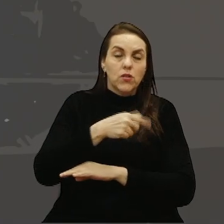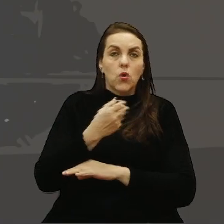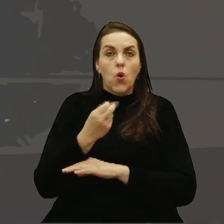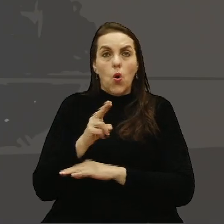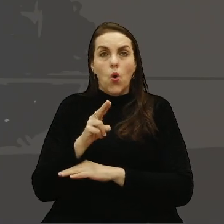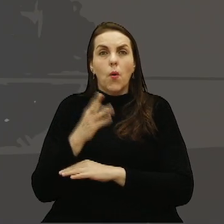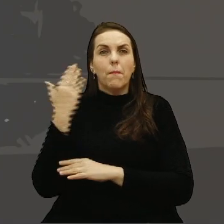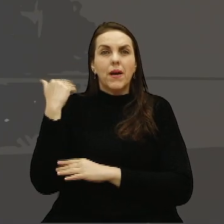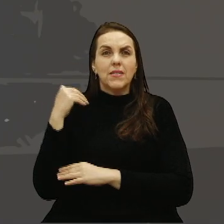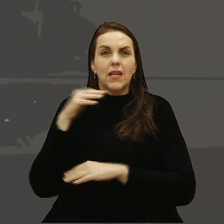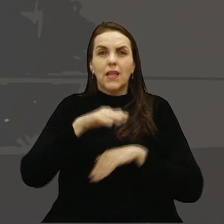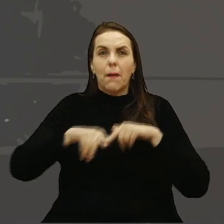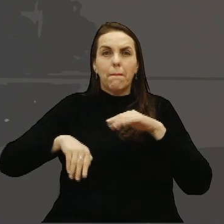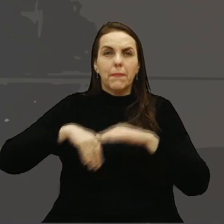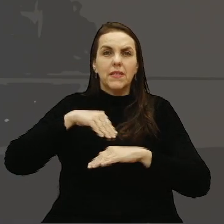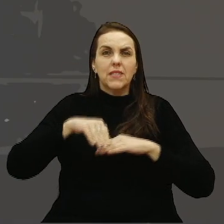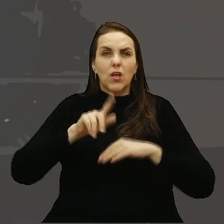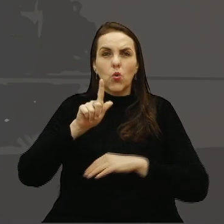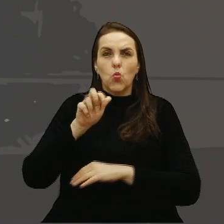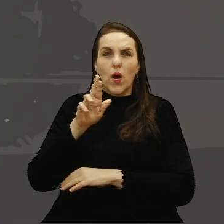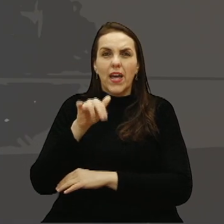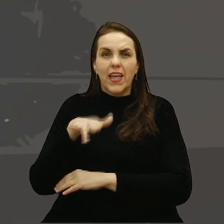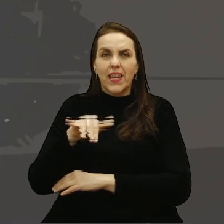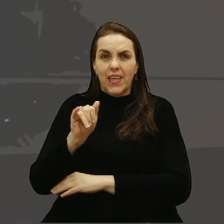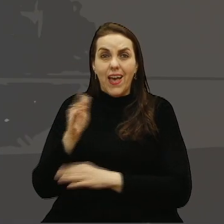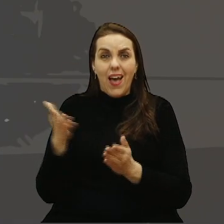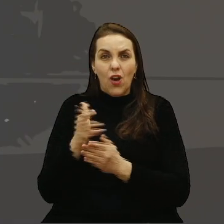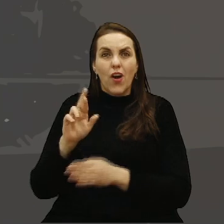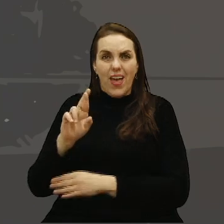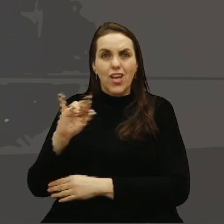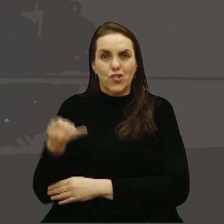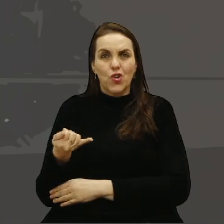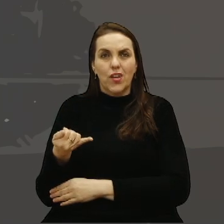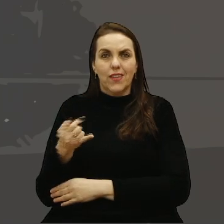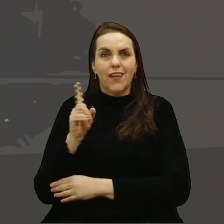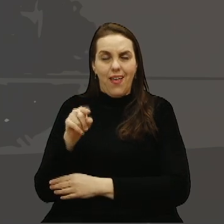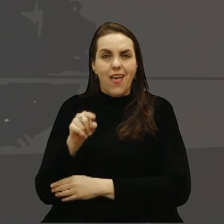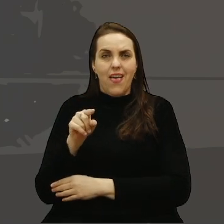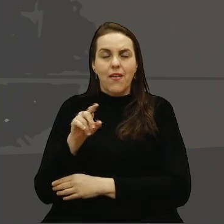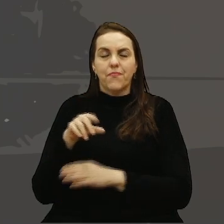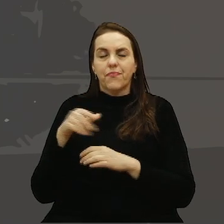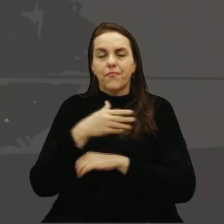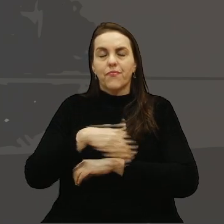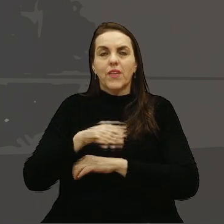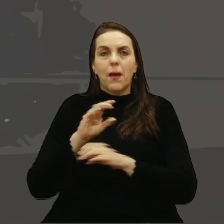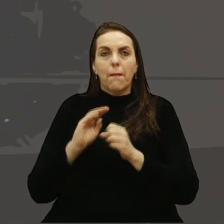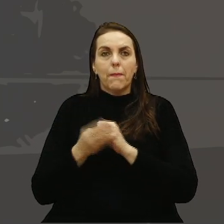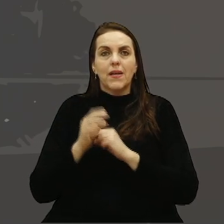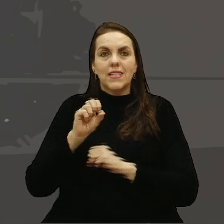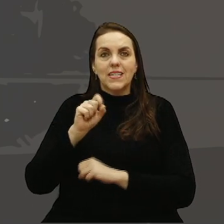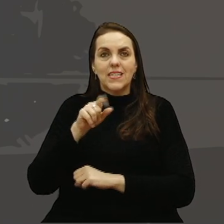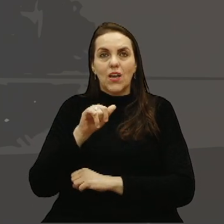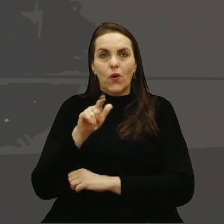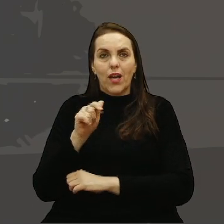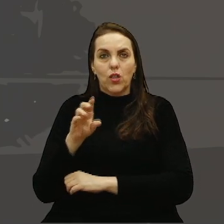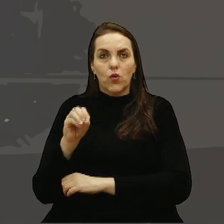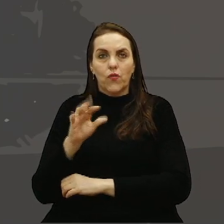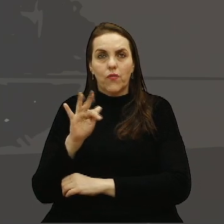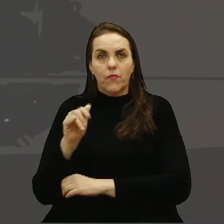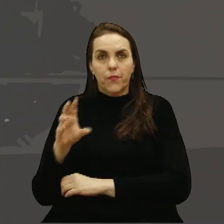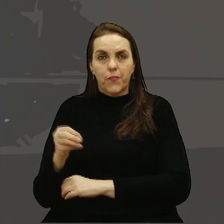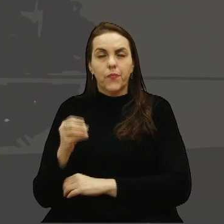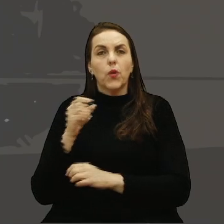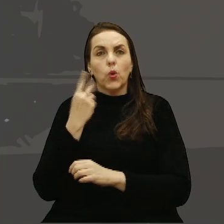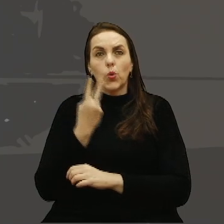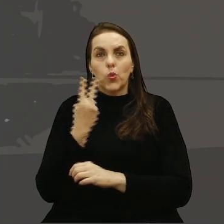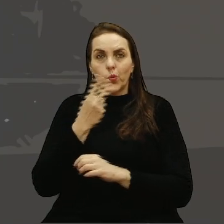piscinas Guarani, que agora, se não me engano, é o Recreio da Juventude, né? Ali pelo Salgado Filho. Então, são as únicas duas opções de acesso